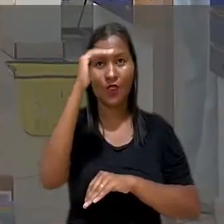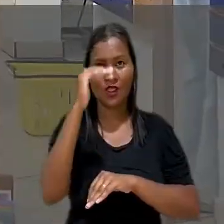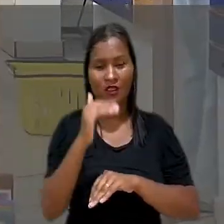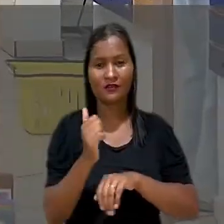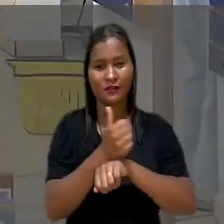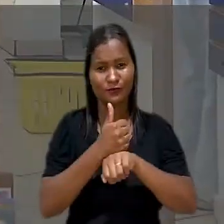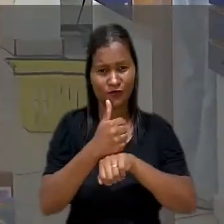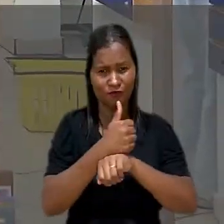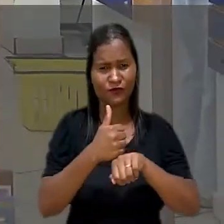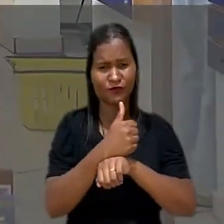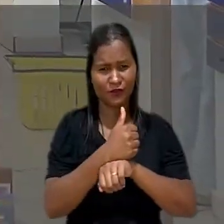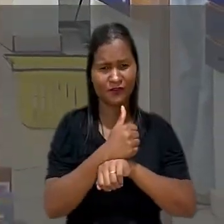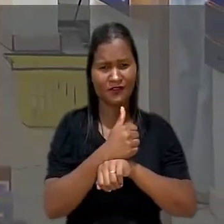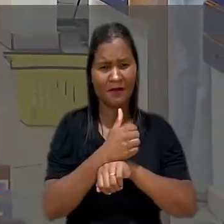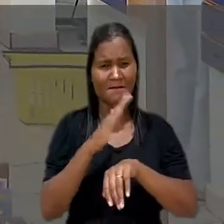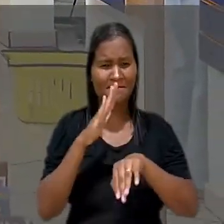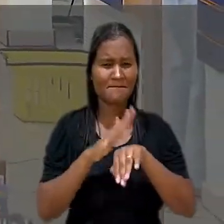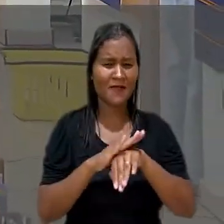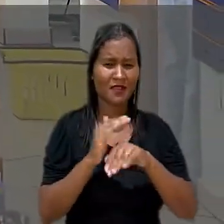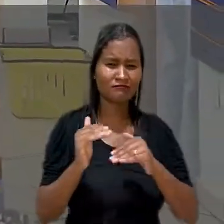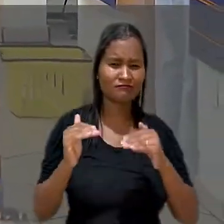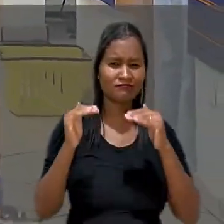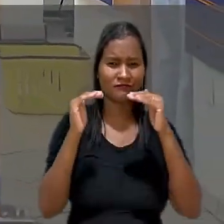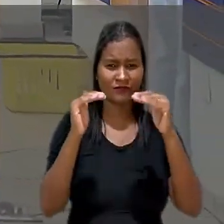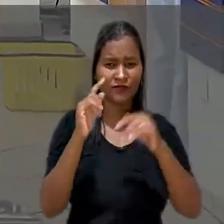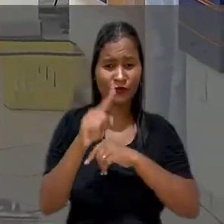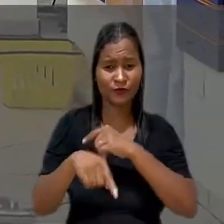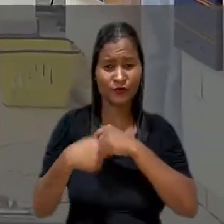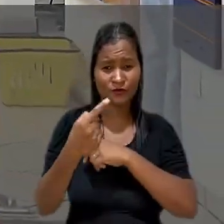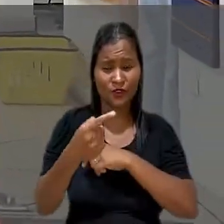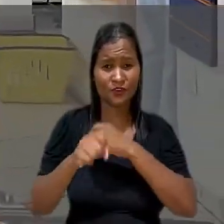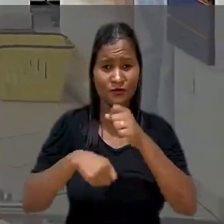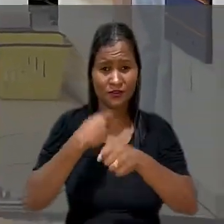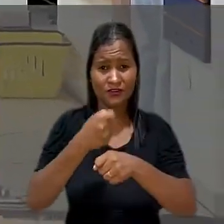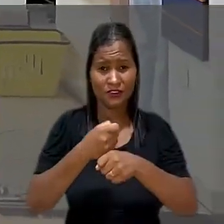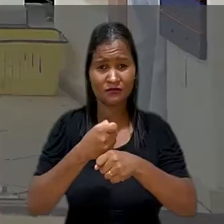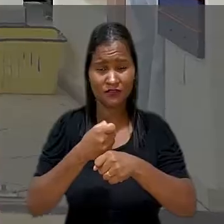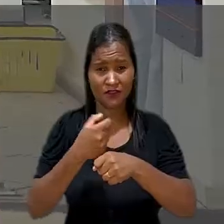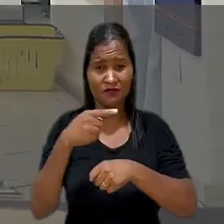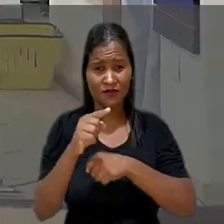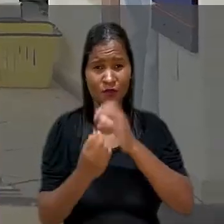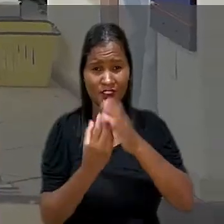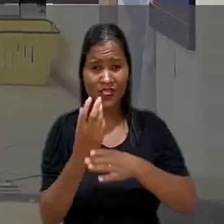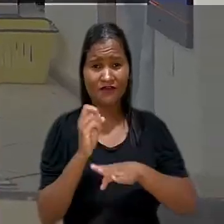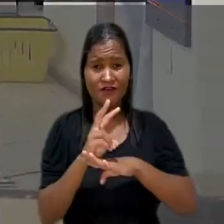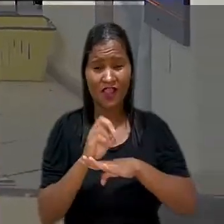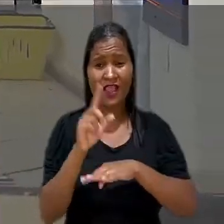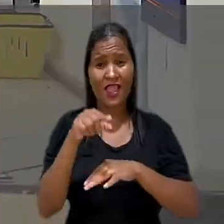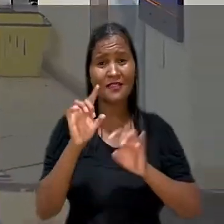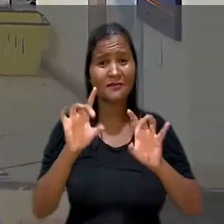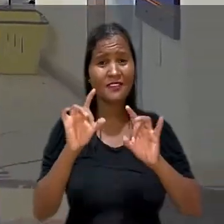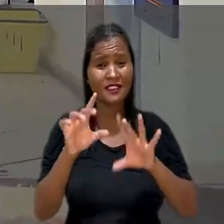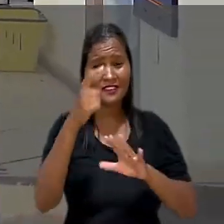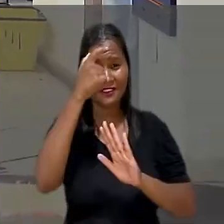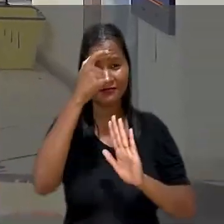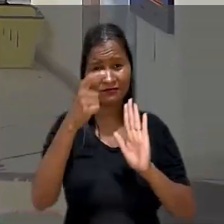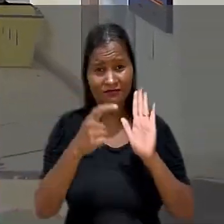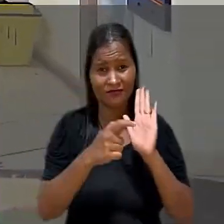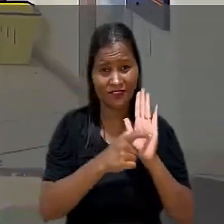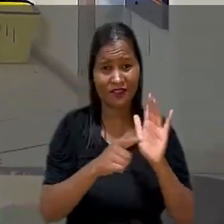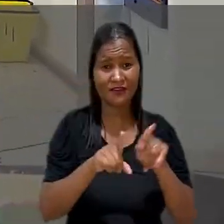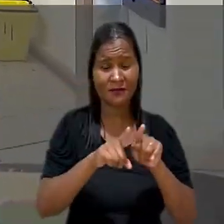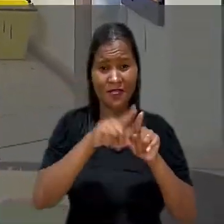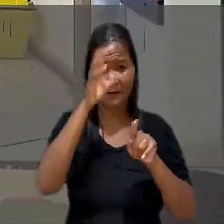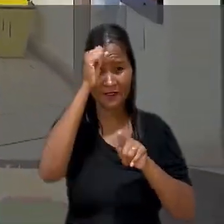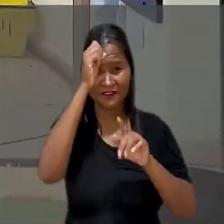ranking das profissões que estarão em alta nos próximos anos e que devem gerar mais vagas, estão os especialistas em inteligência artificial